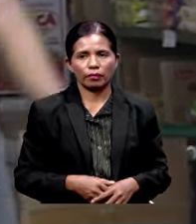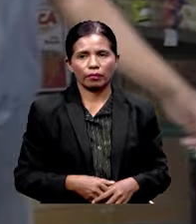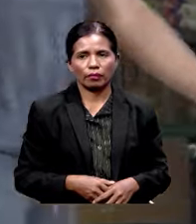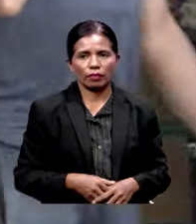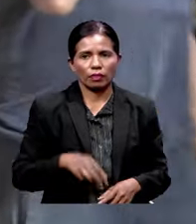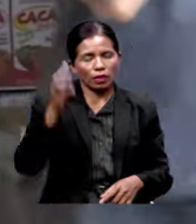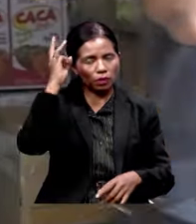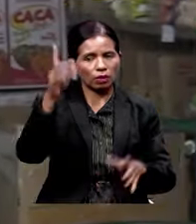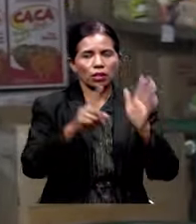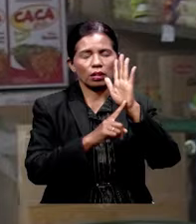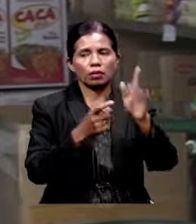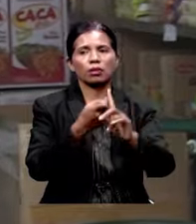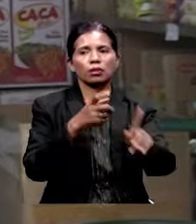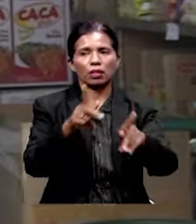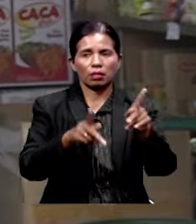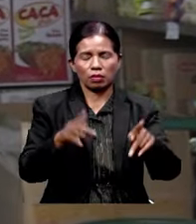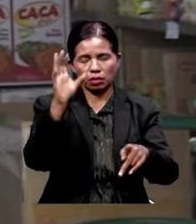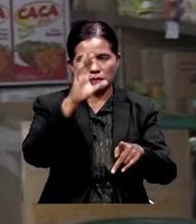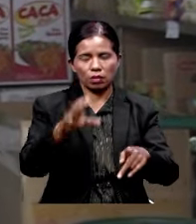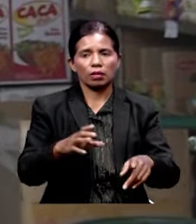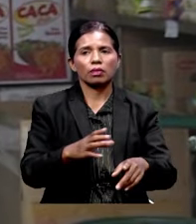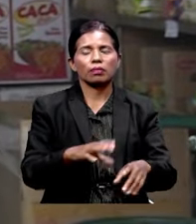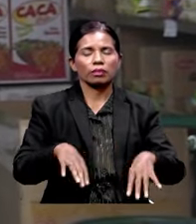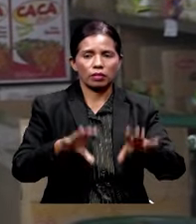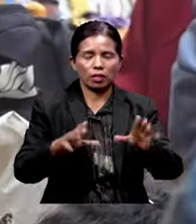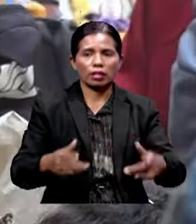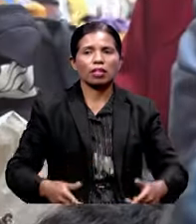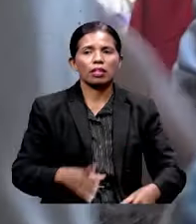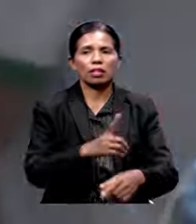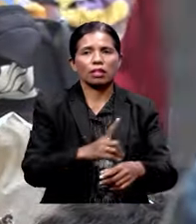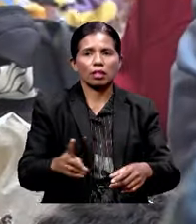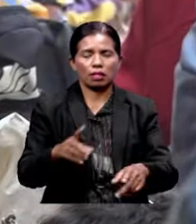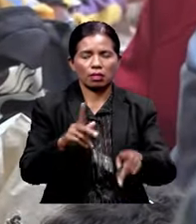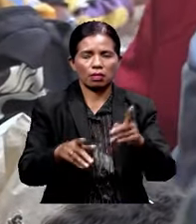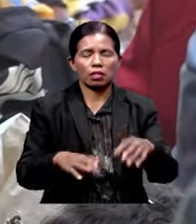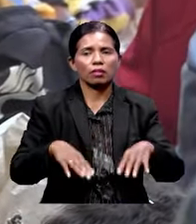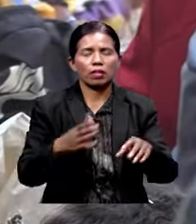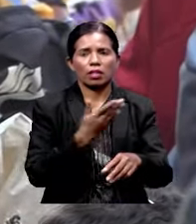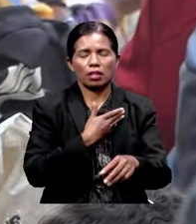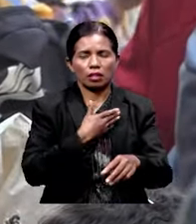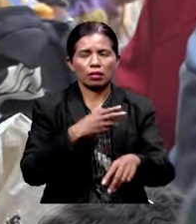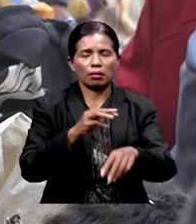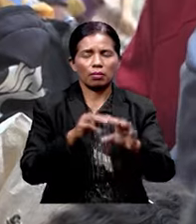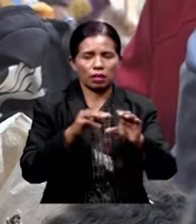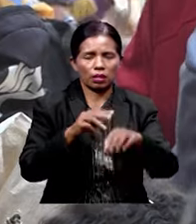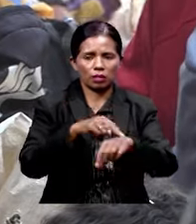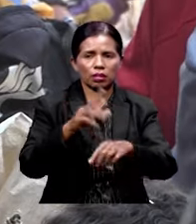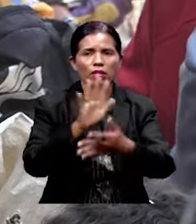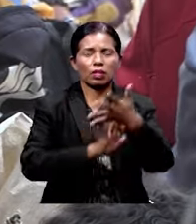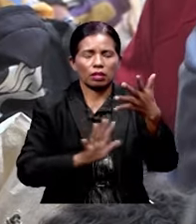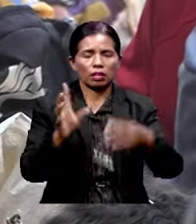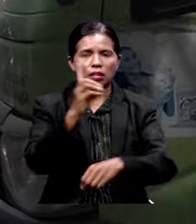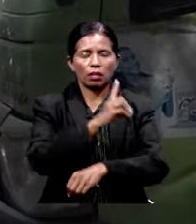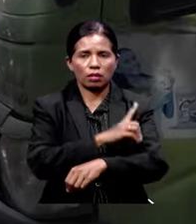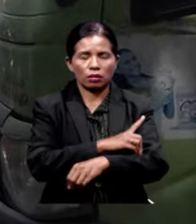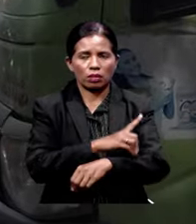Preocupação né a todos e comunidade nebe buca mores e adili, tamba folha necessidade básica a se mercado nacional e a celebração loron